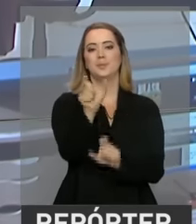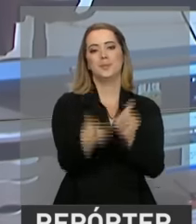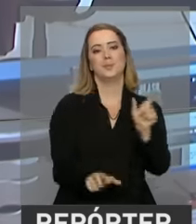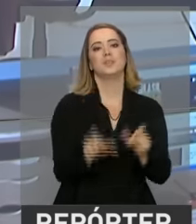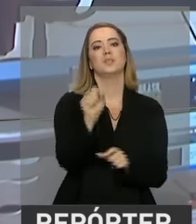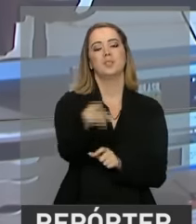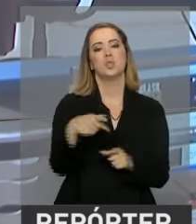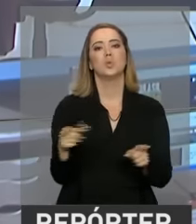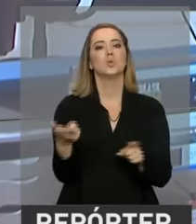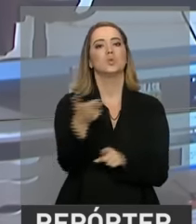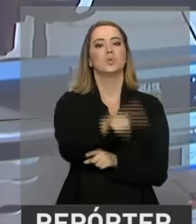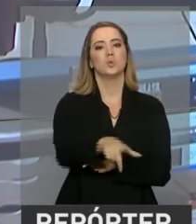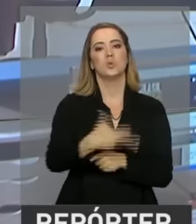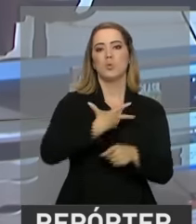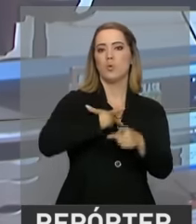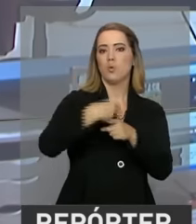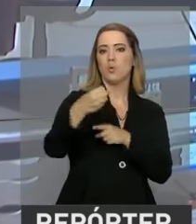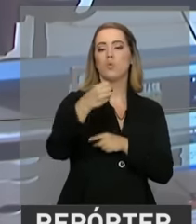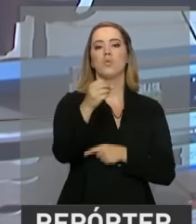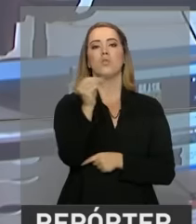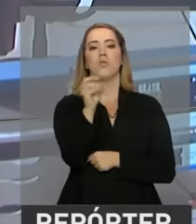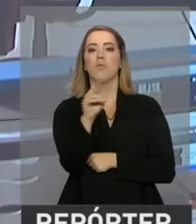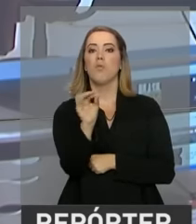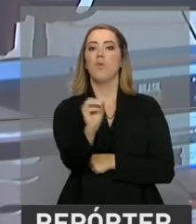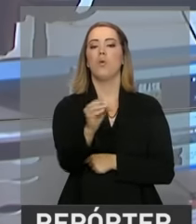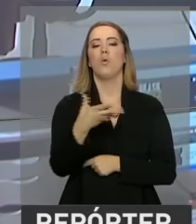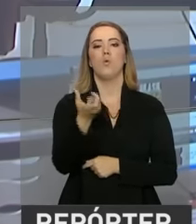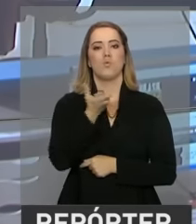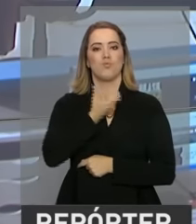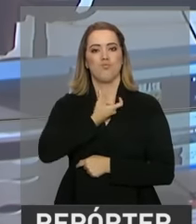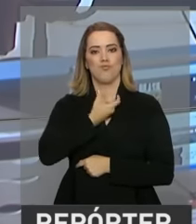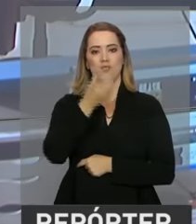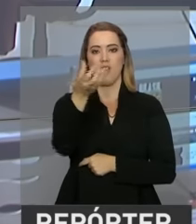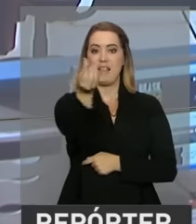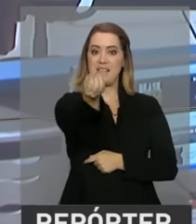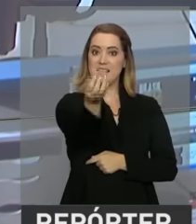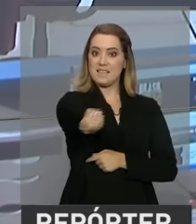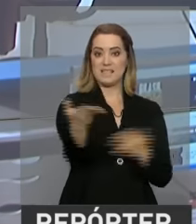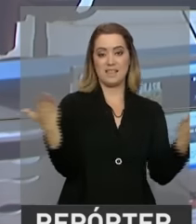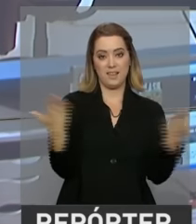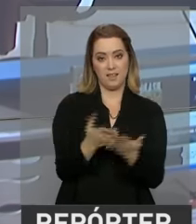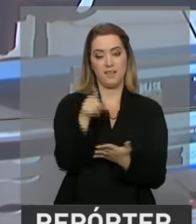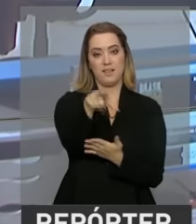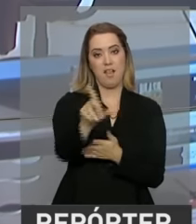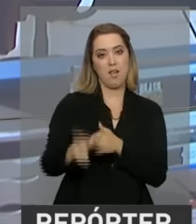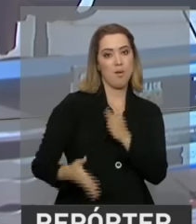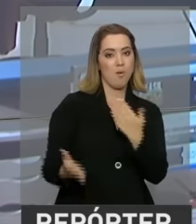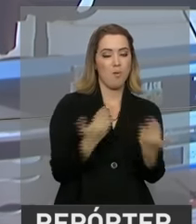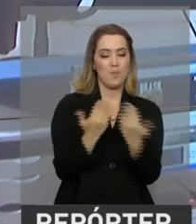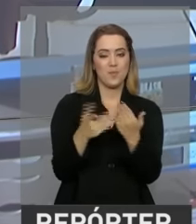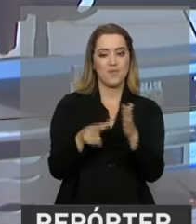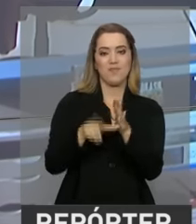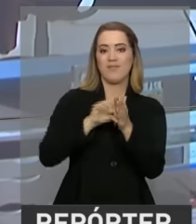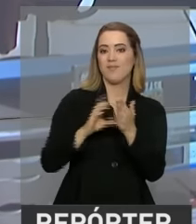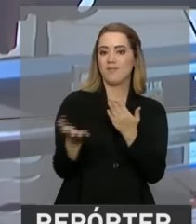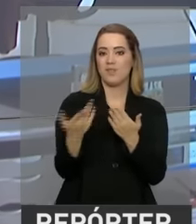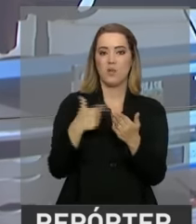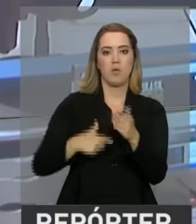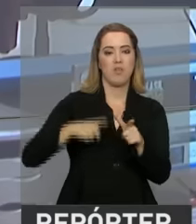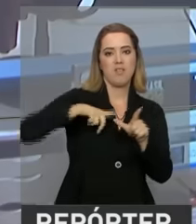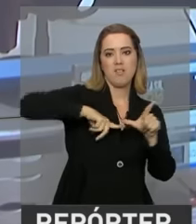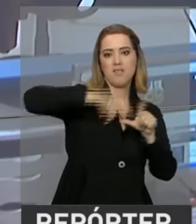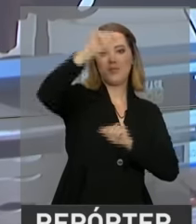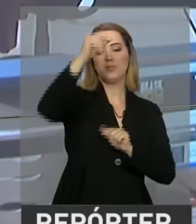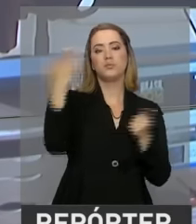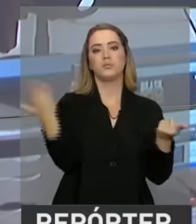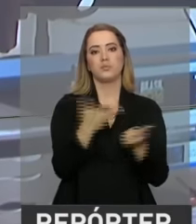recorde mais uma medalha de ouro com isso já são 60 superando todas as outras edições dos jogos paralímpicos Daniel Dias conquistou